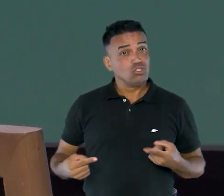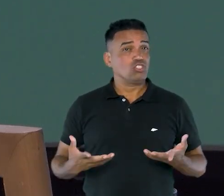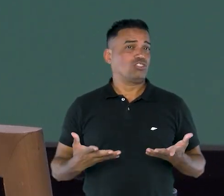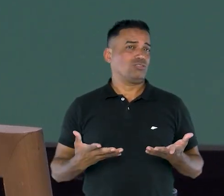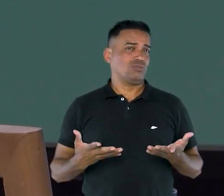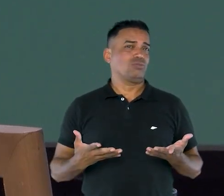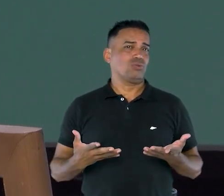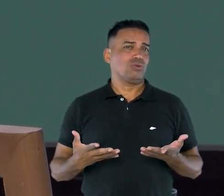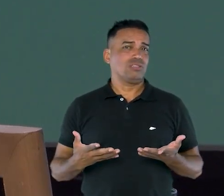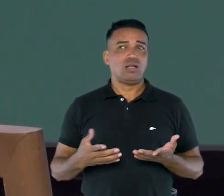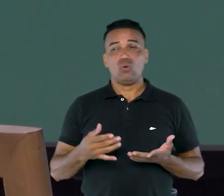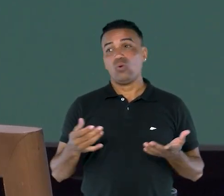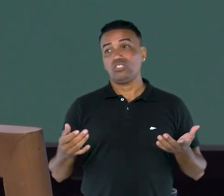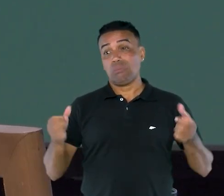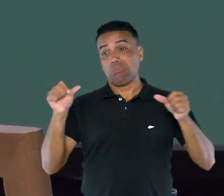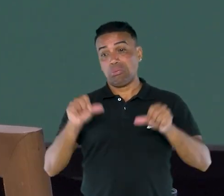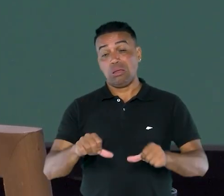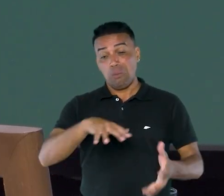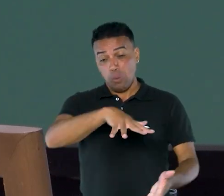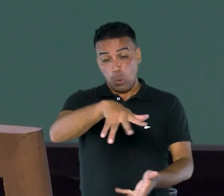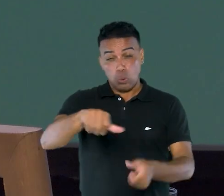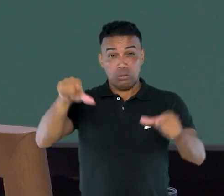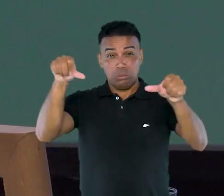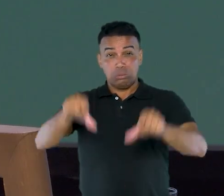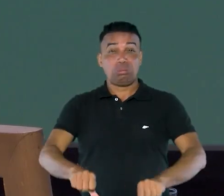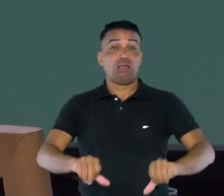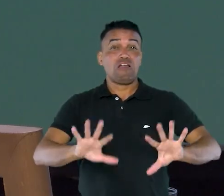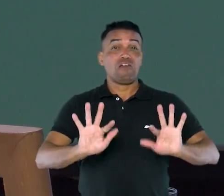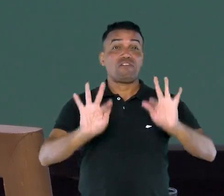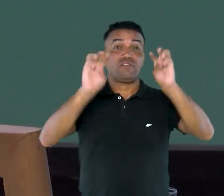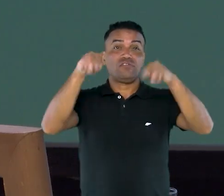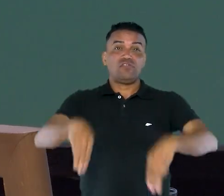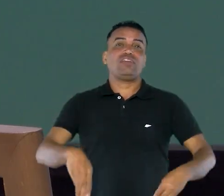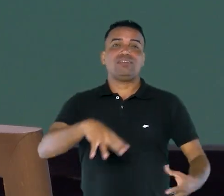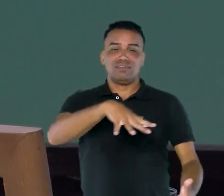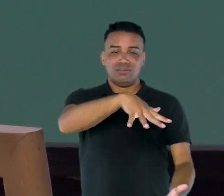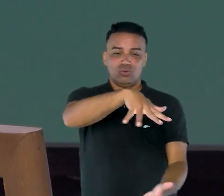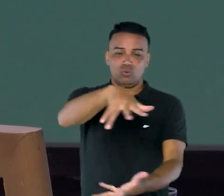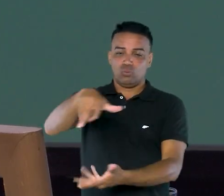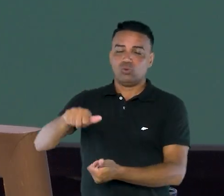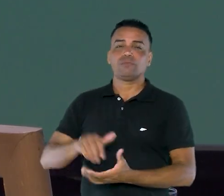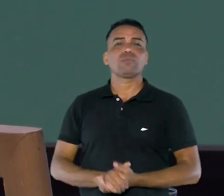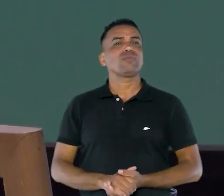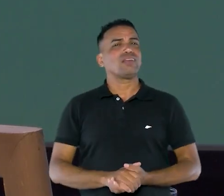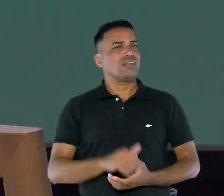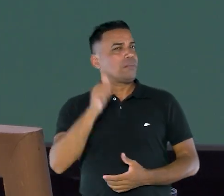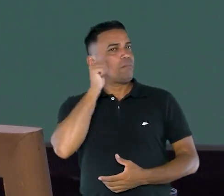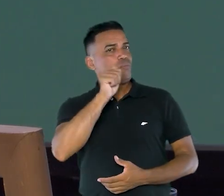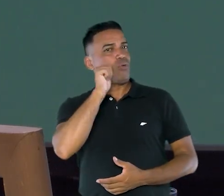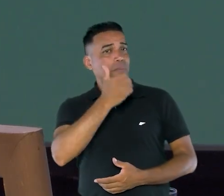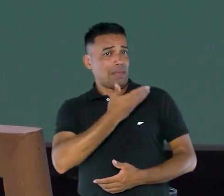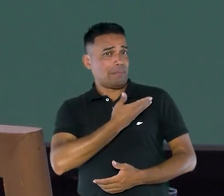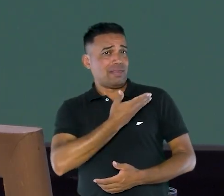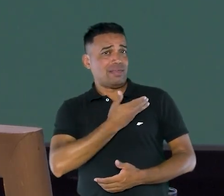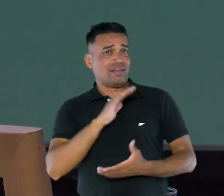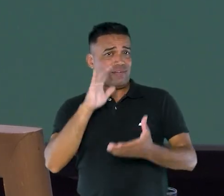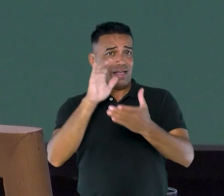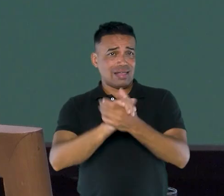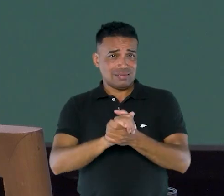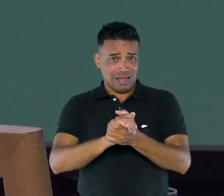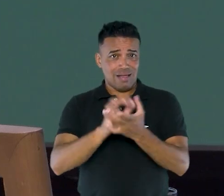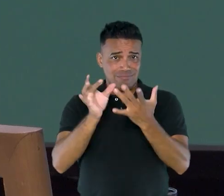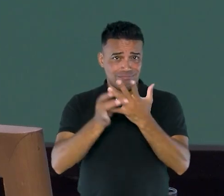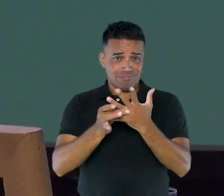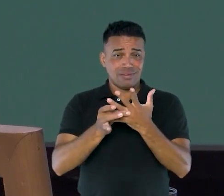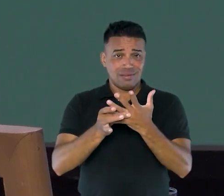A gente parte de um pessimismo atroz, o mundo acabou. Tem um amigo que vai casar e marcou